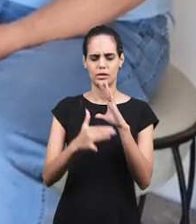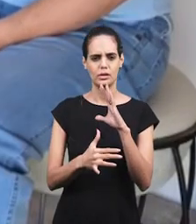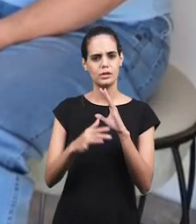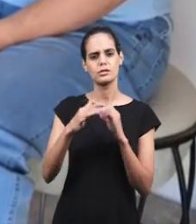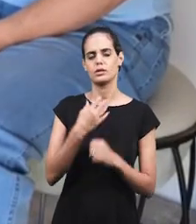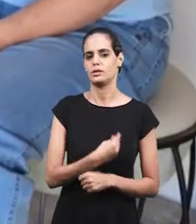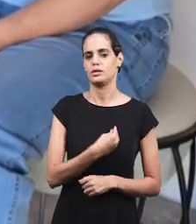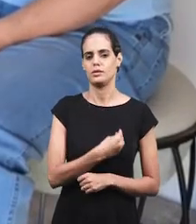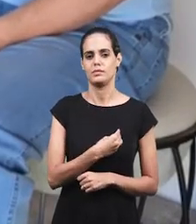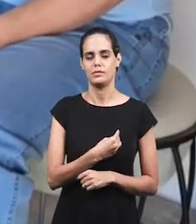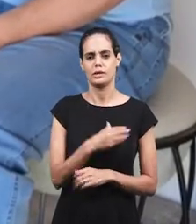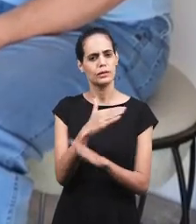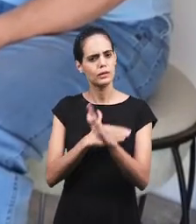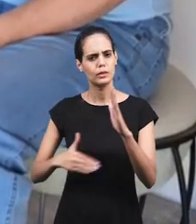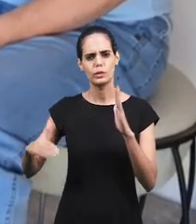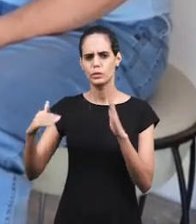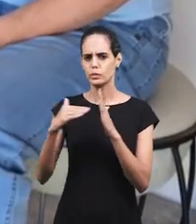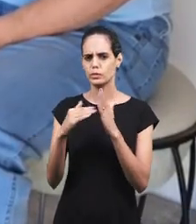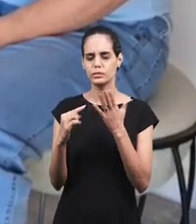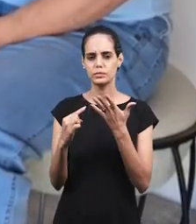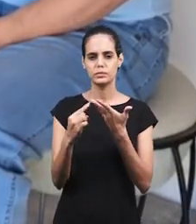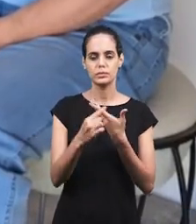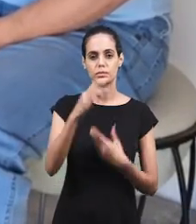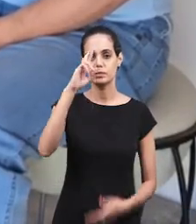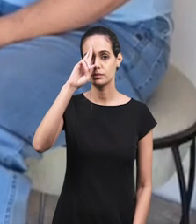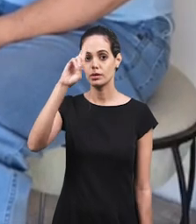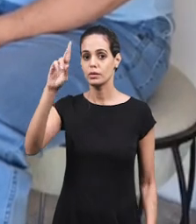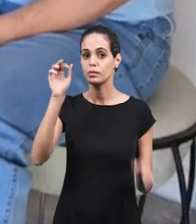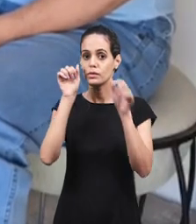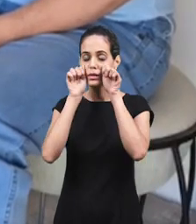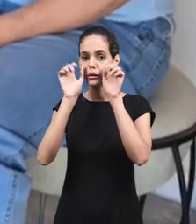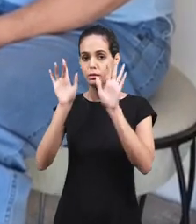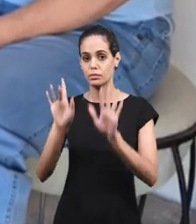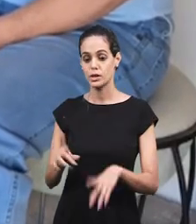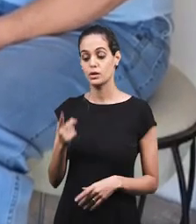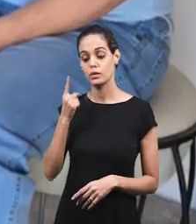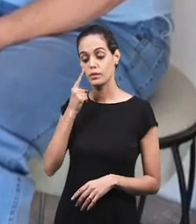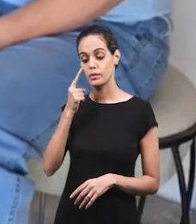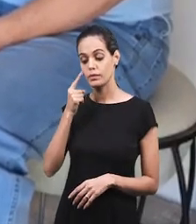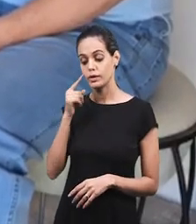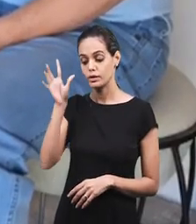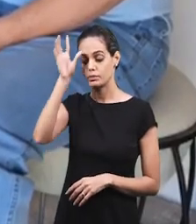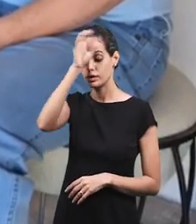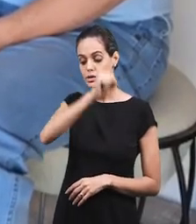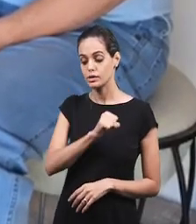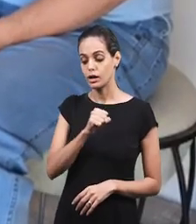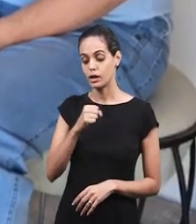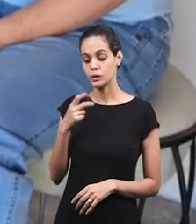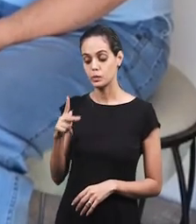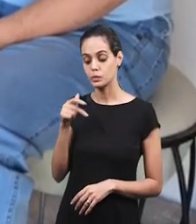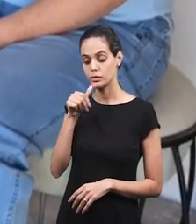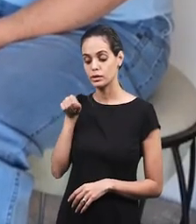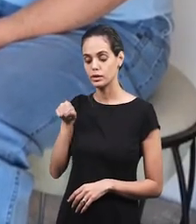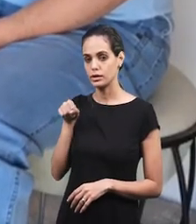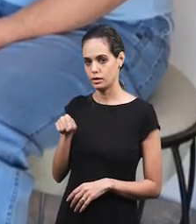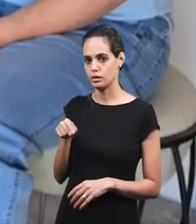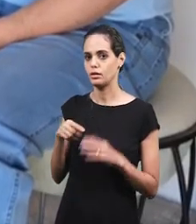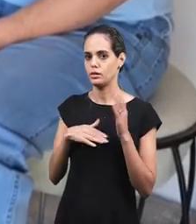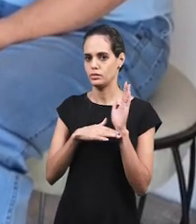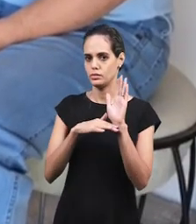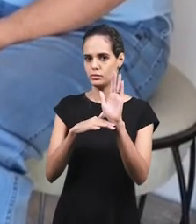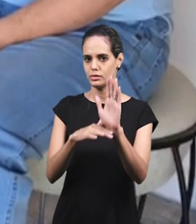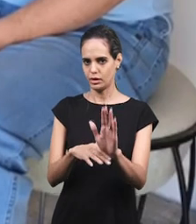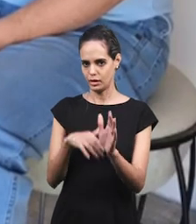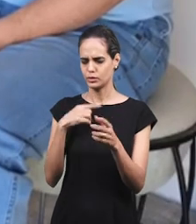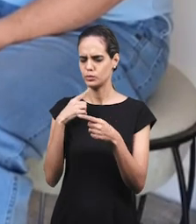vida. Mas o Senhor tem abençoado em tudo, nós temos sempre verificado o aprendizado dela e procuramos sempre